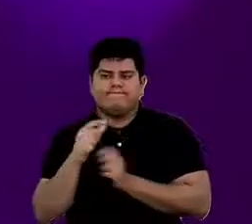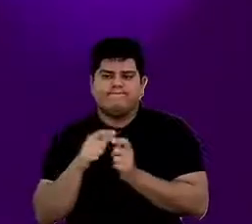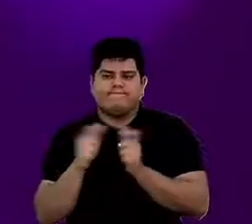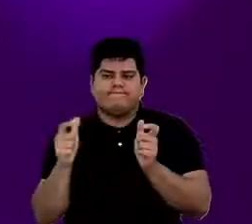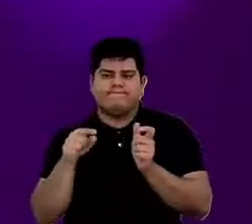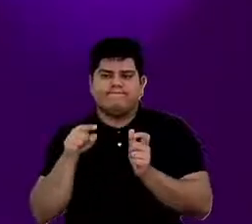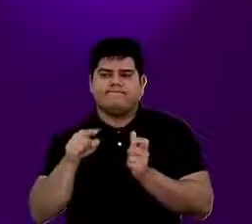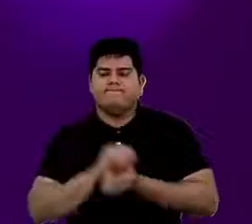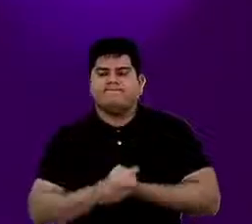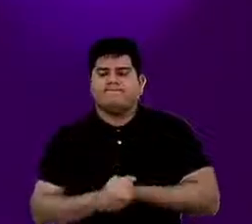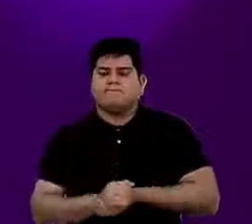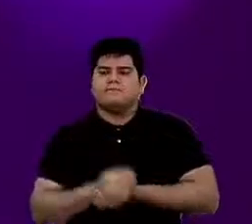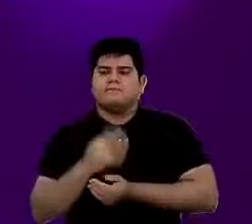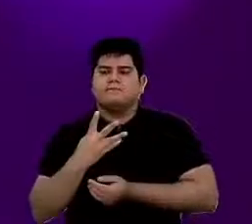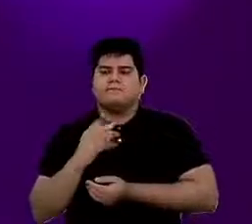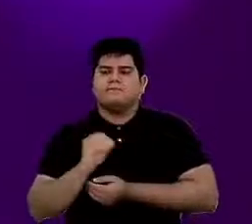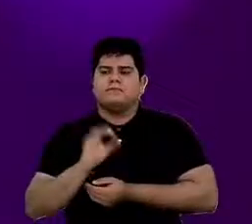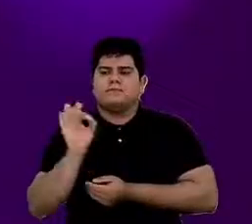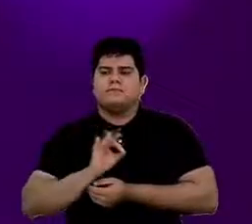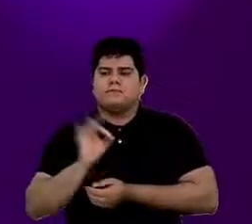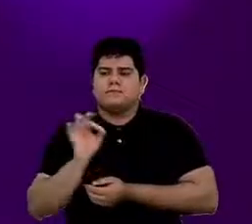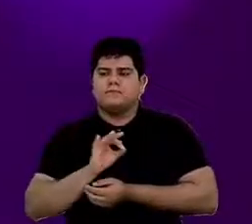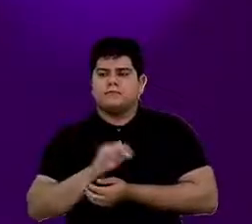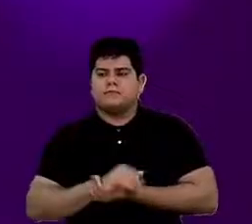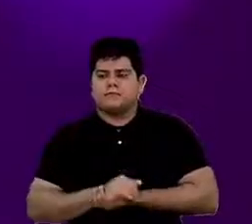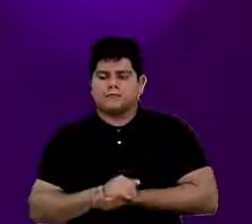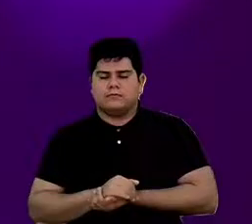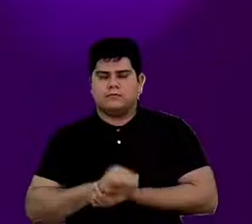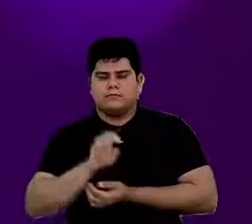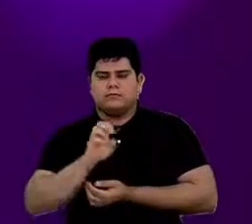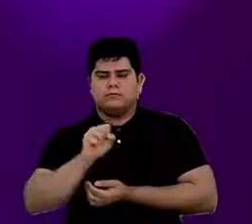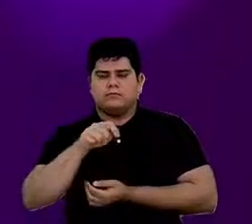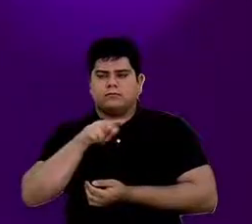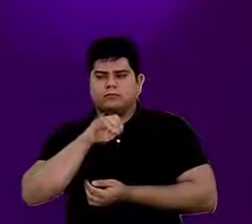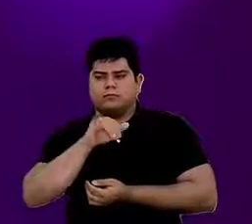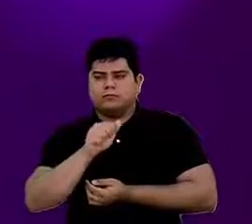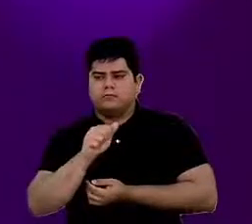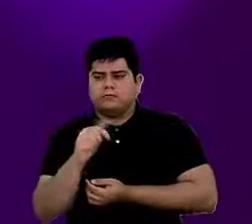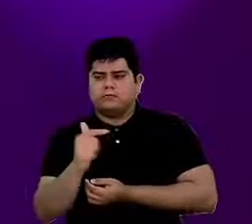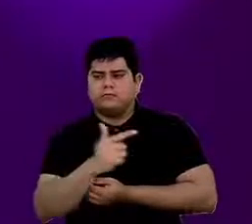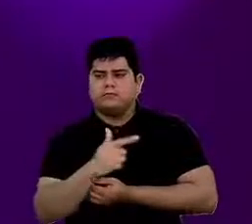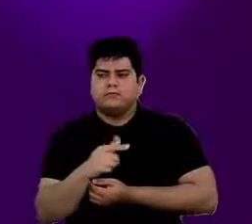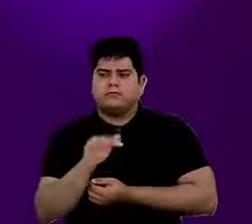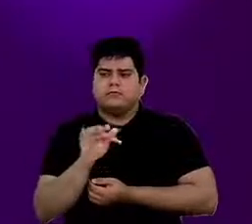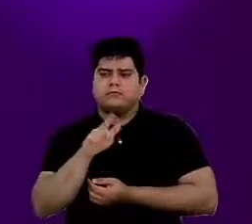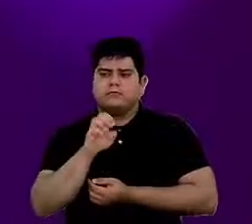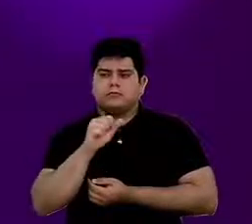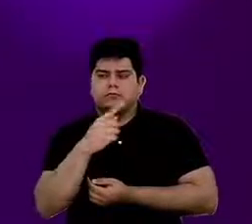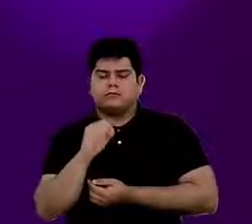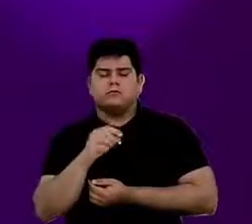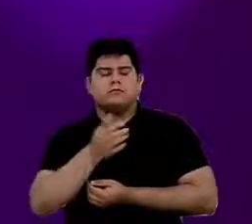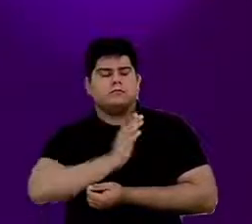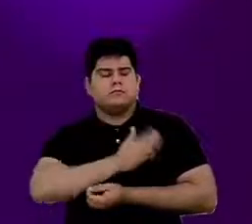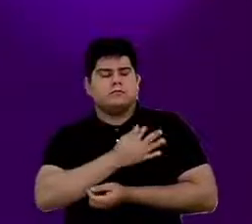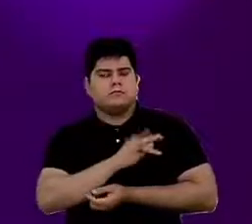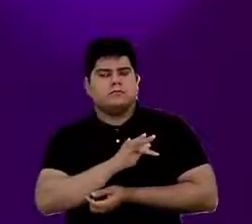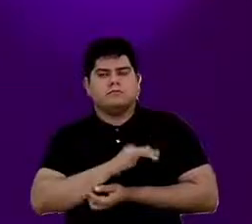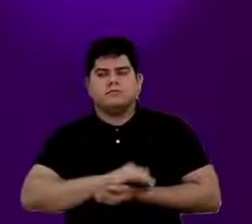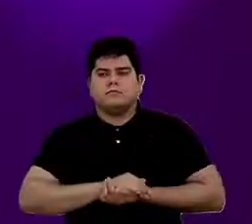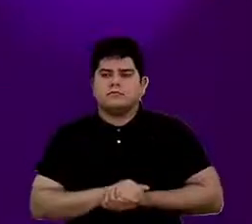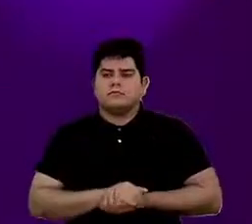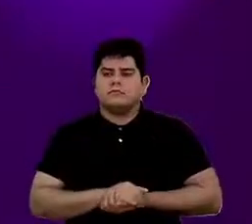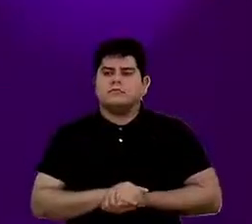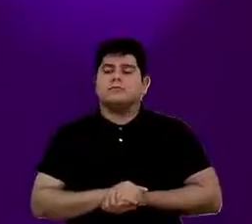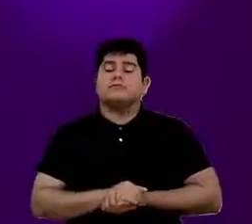tem 40%, um quadro de isquemia, sem lesões obstrutivas e nota angina microvascular.